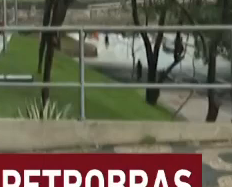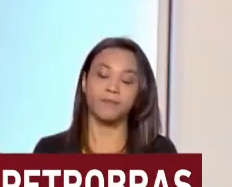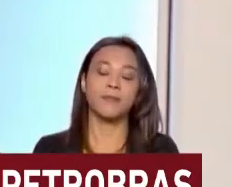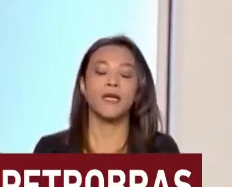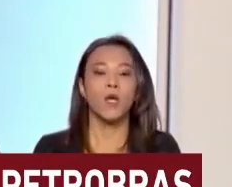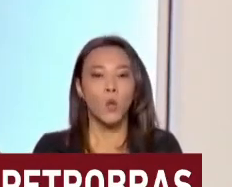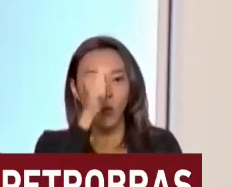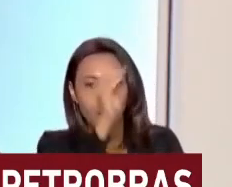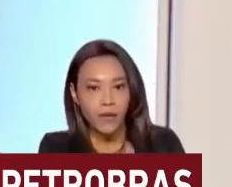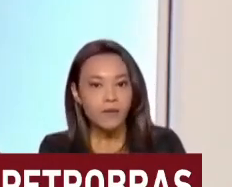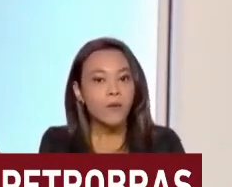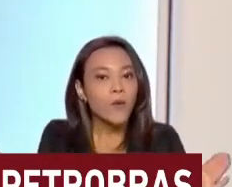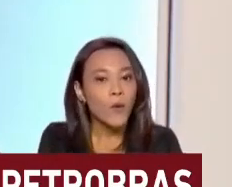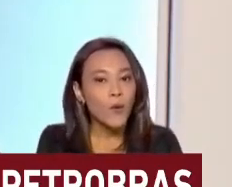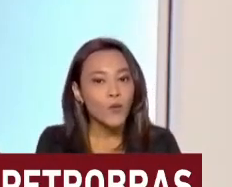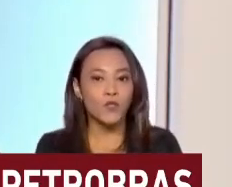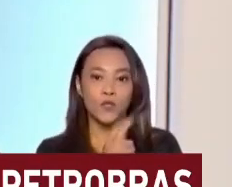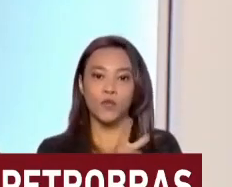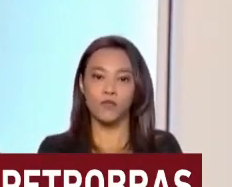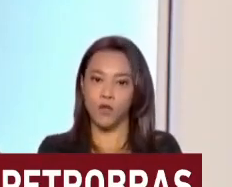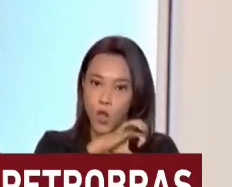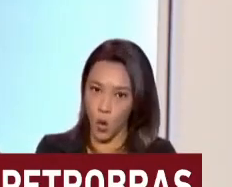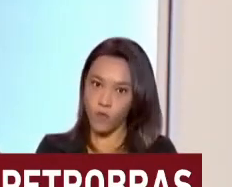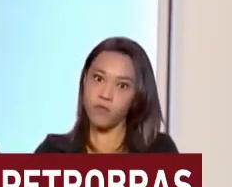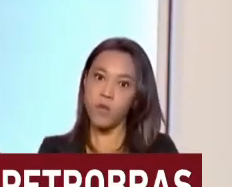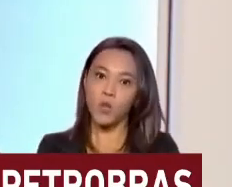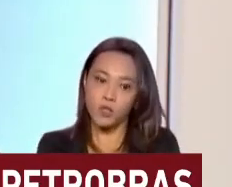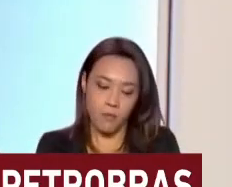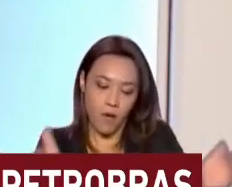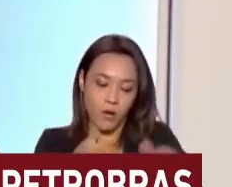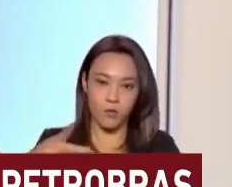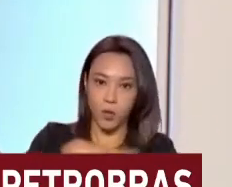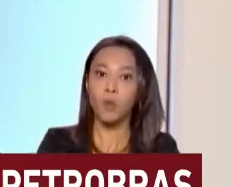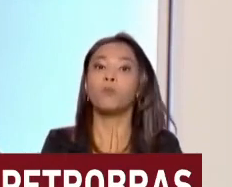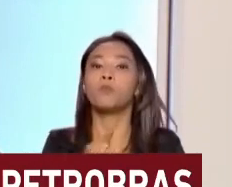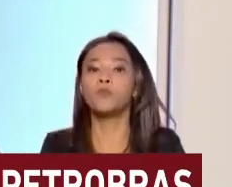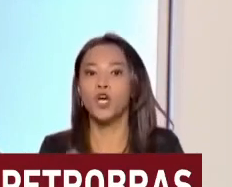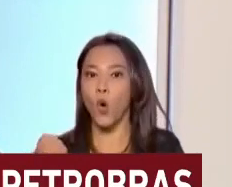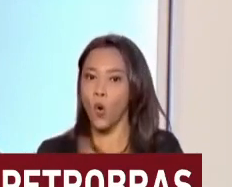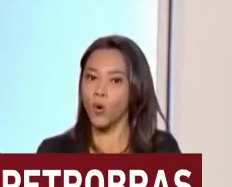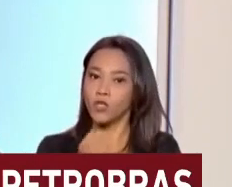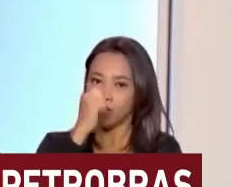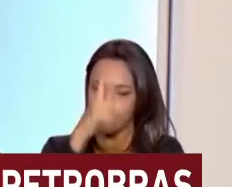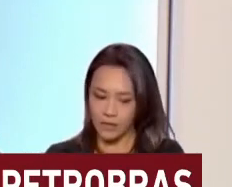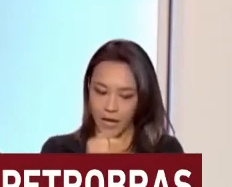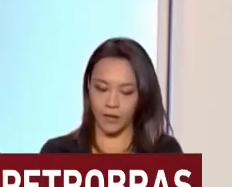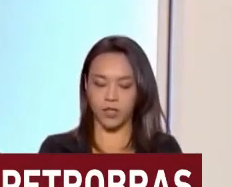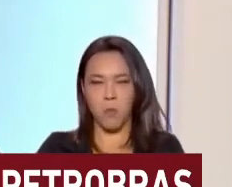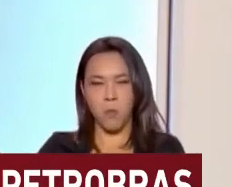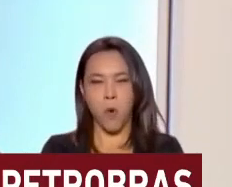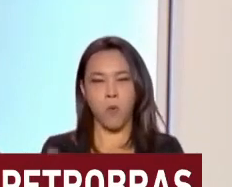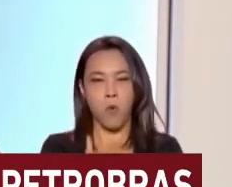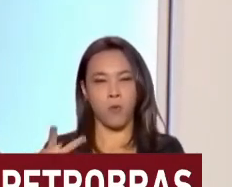Petróleo. Zé Mauro Coelho deixará o cargo, provavelmente daqui a 2 meses, para a